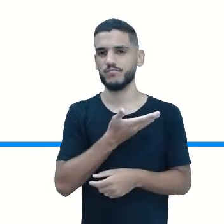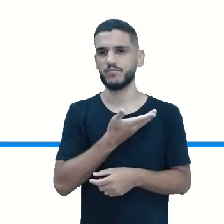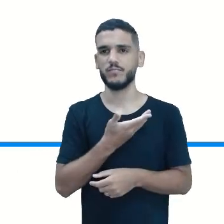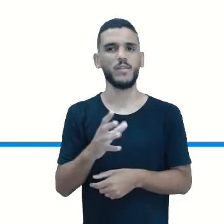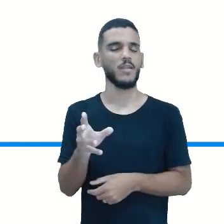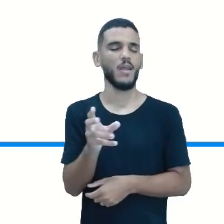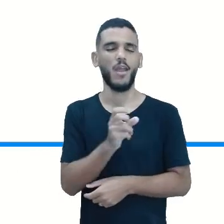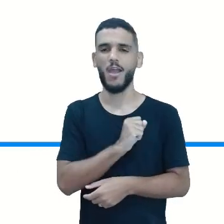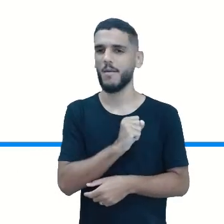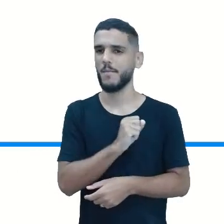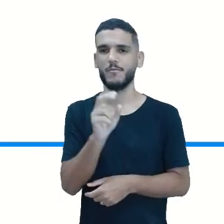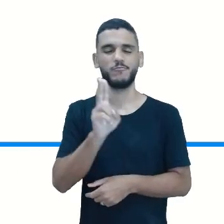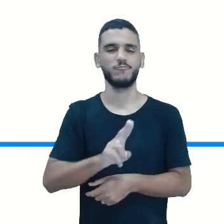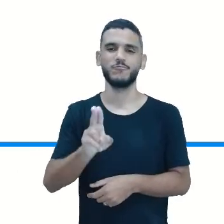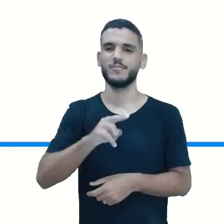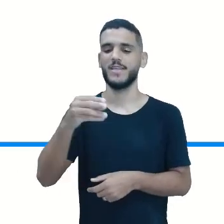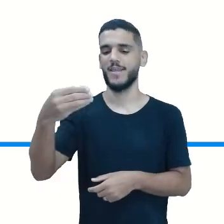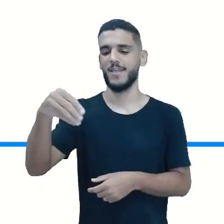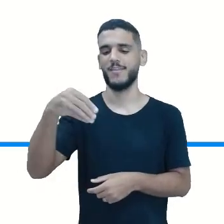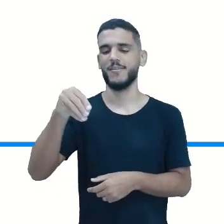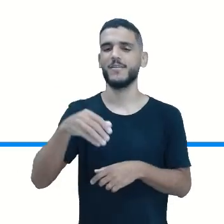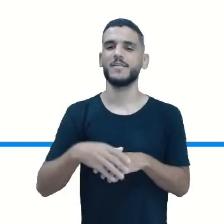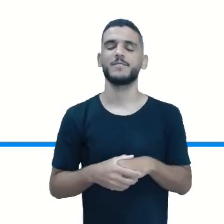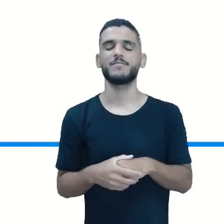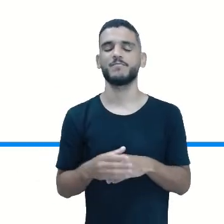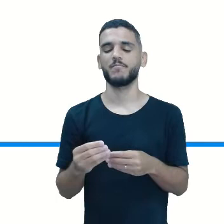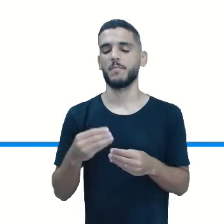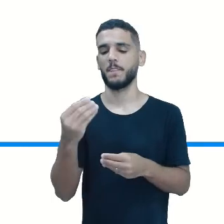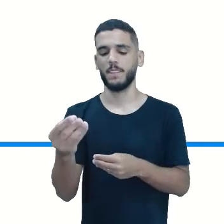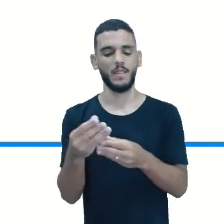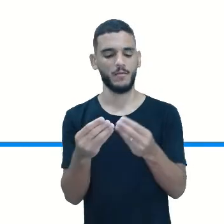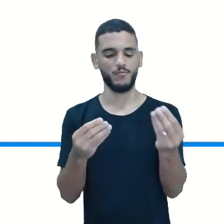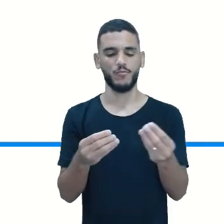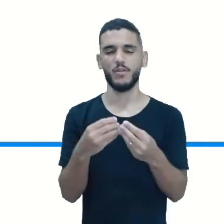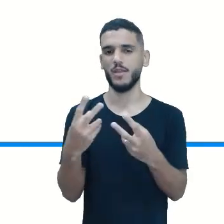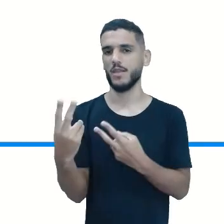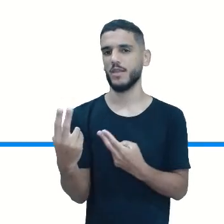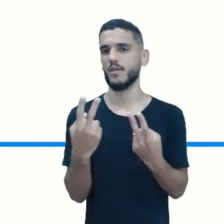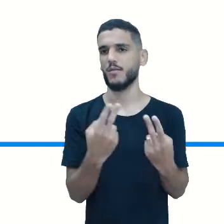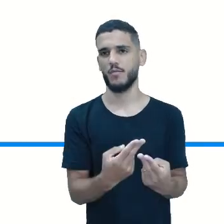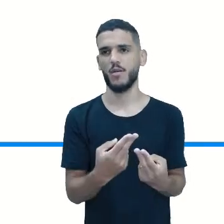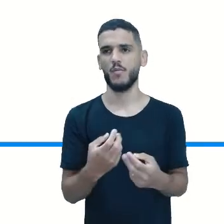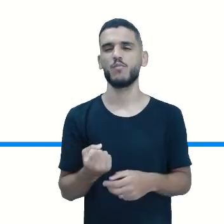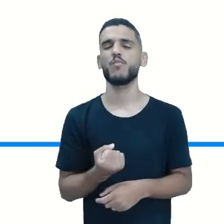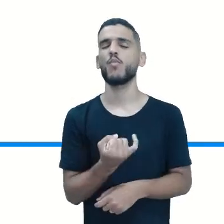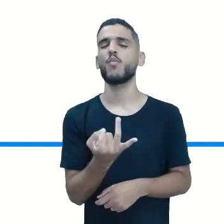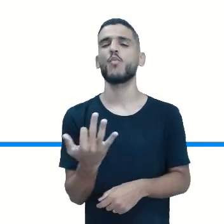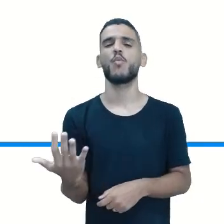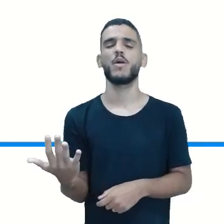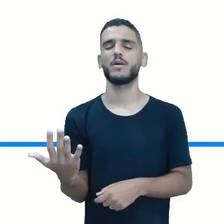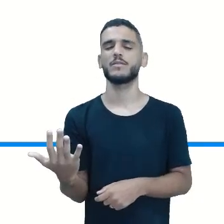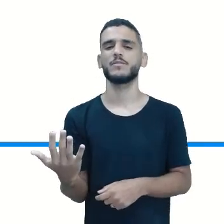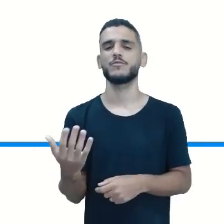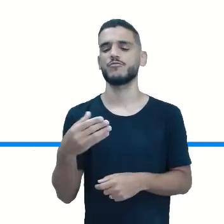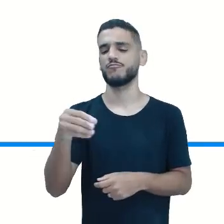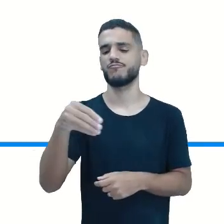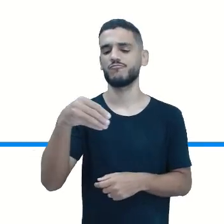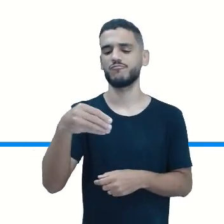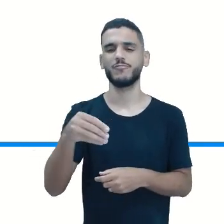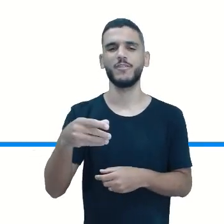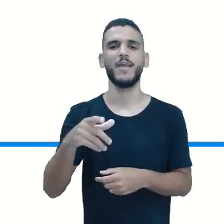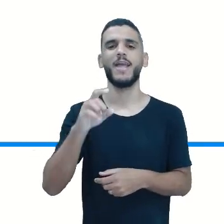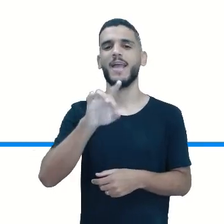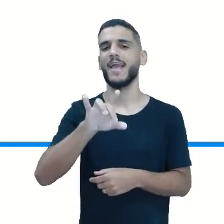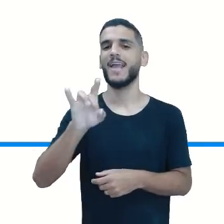colecionar chaveiros. Ela vai distribuir em partes iguais. Quantos chaveiros cada uma